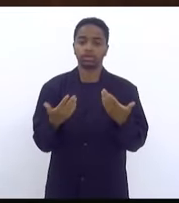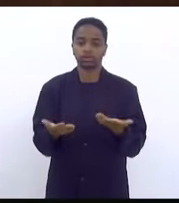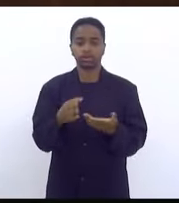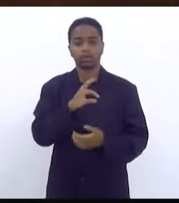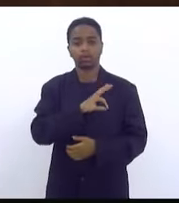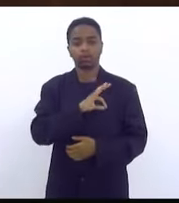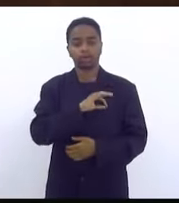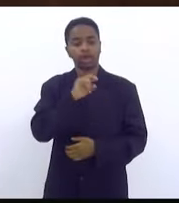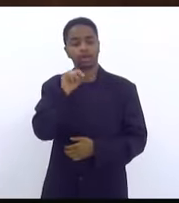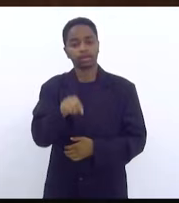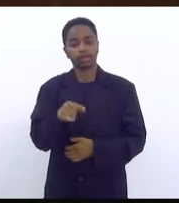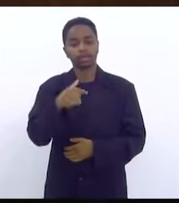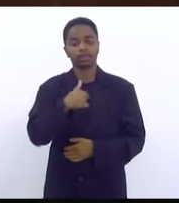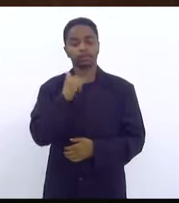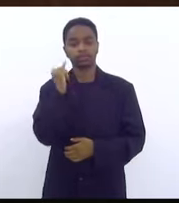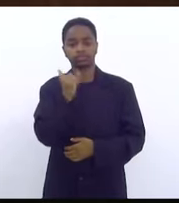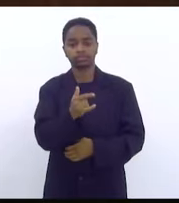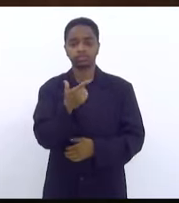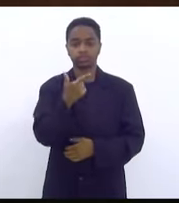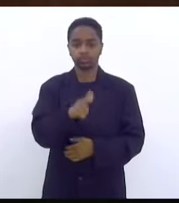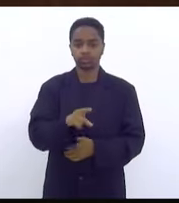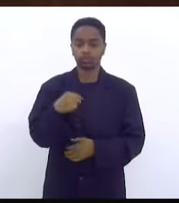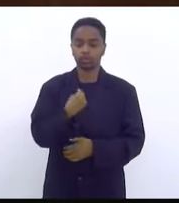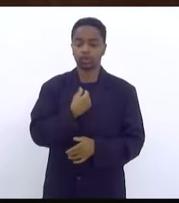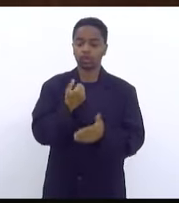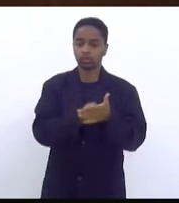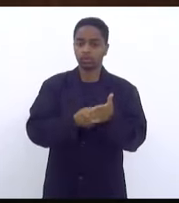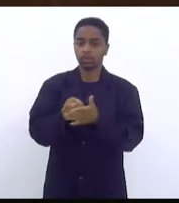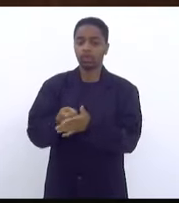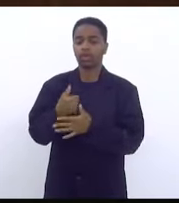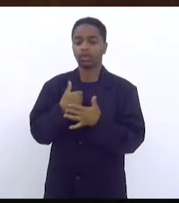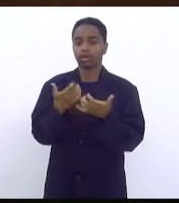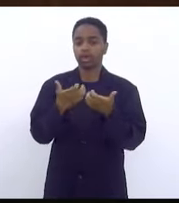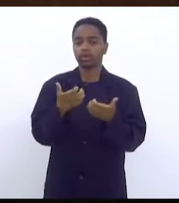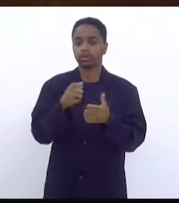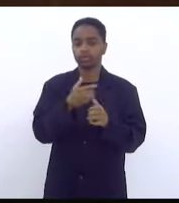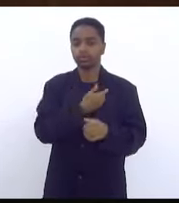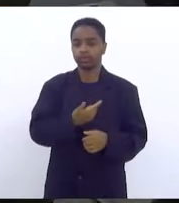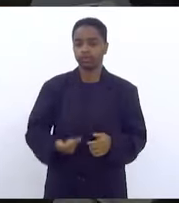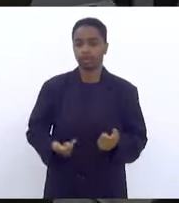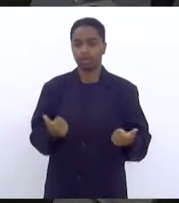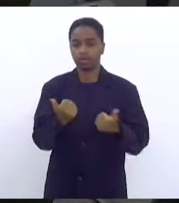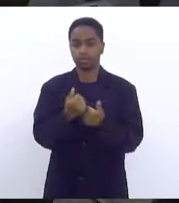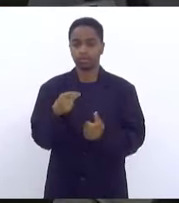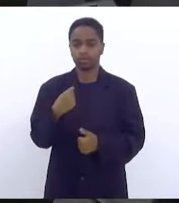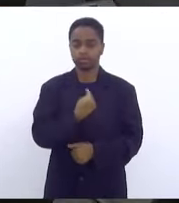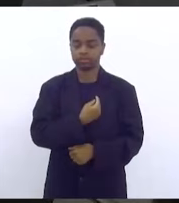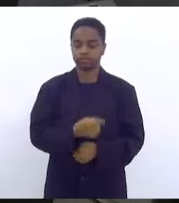policiais penais é que vai mais uma luta e eu não espero menos do governador, já que se diz pela segurança pública. Obrigada.